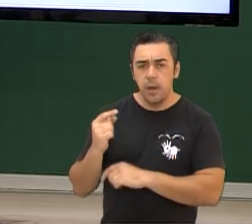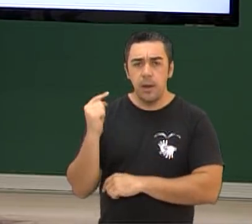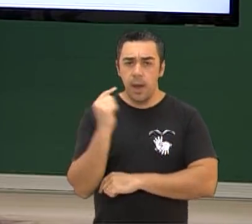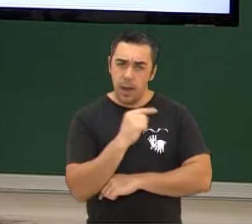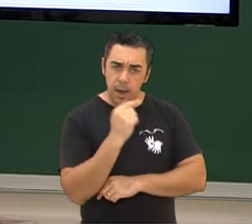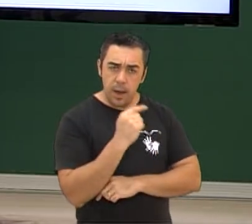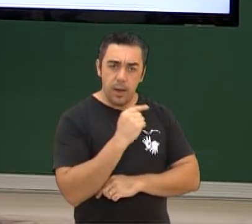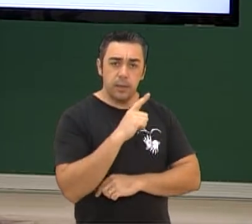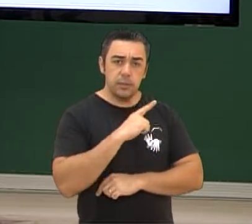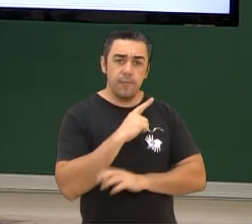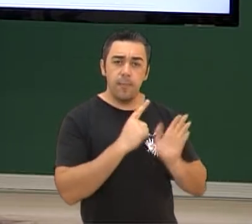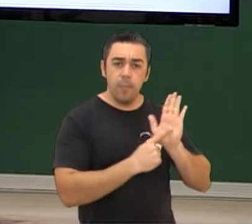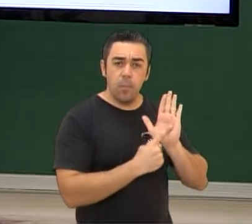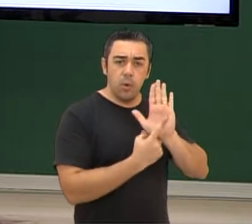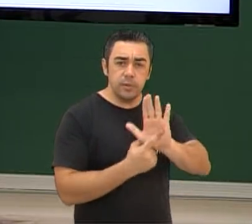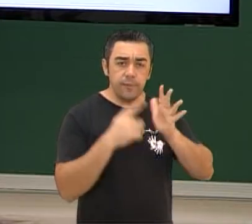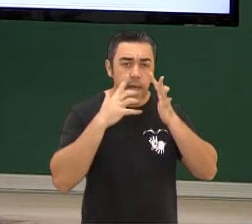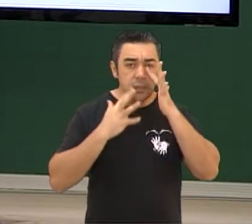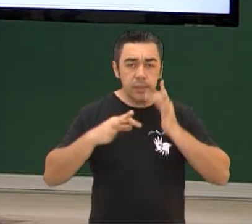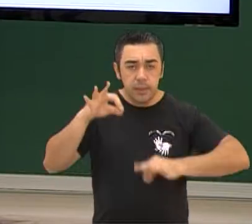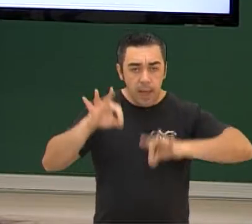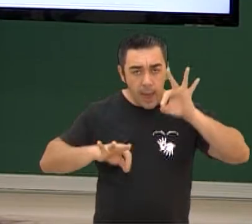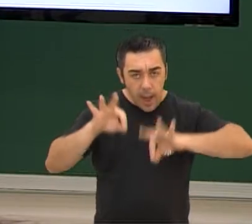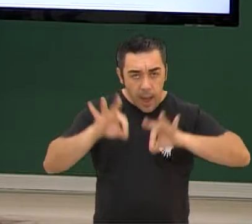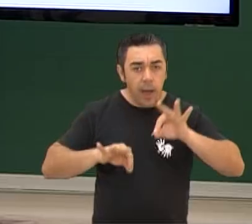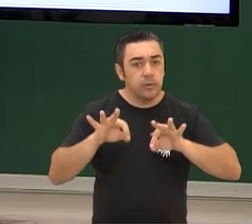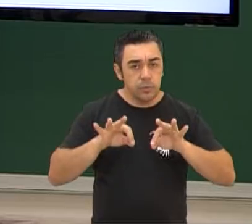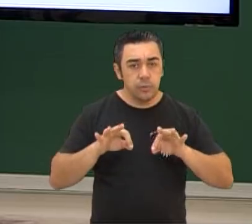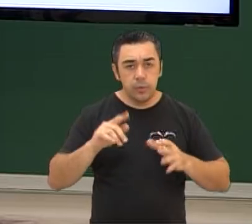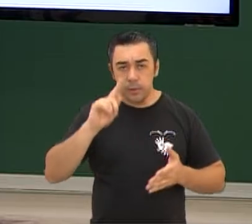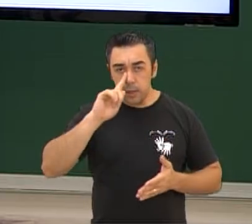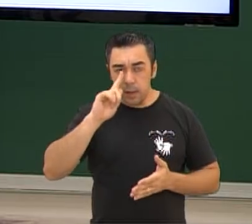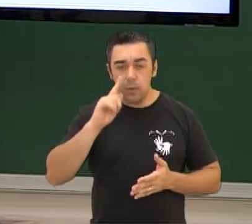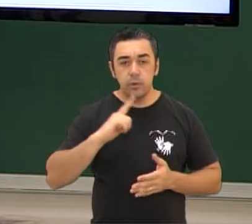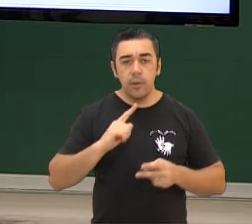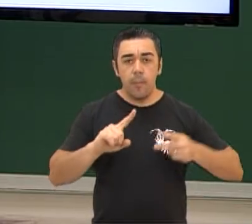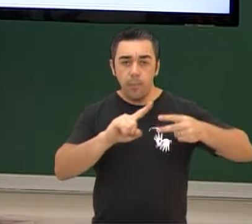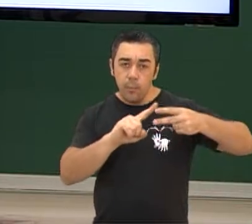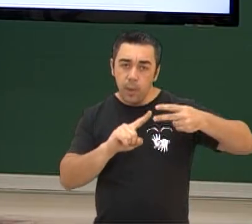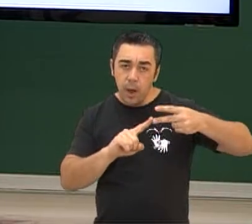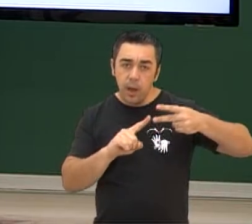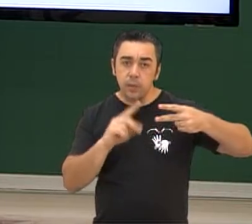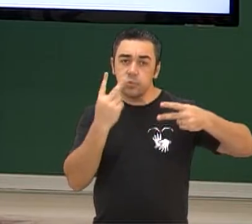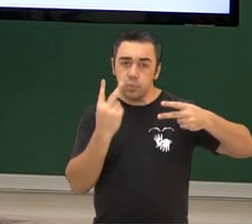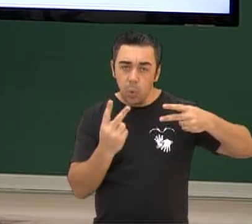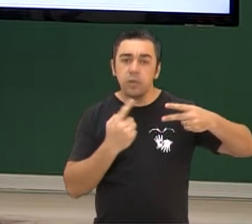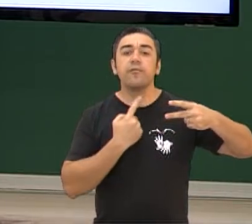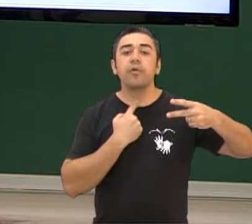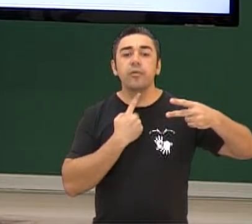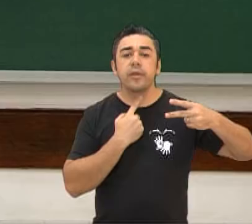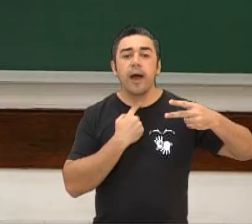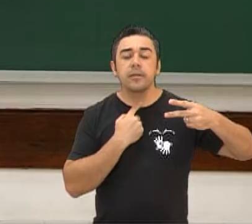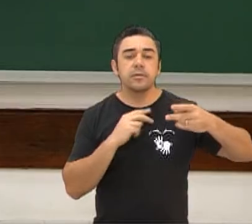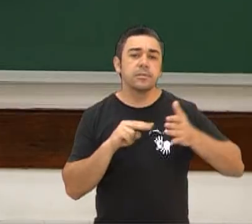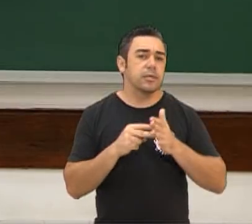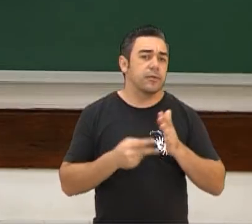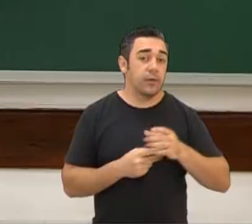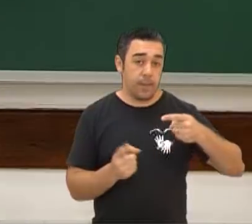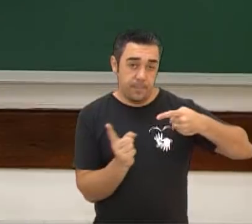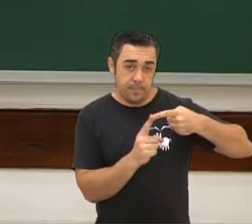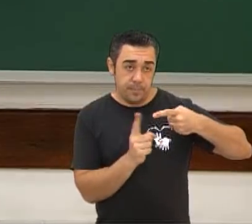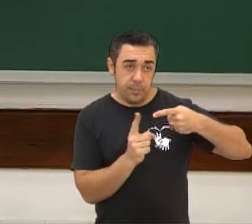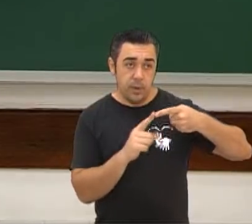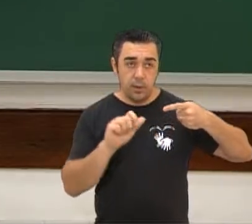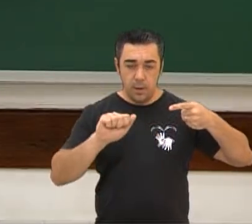nas tragédias gregas, né? Uma vontade apolínea e uma vontade dionisíaca, tá? O que seriam essas vontades aí, né? A primeira